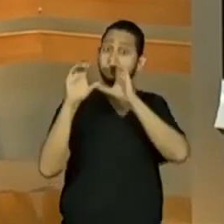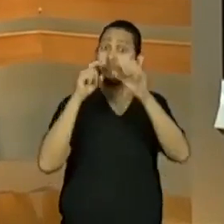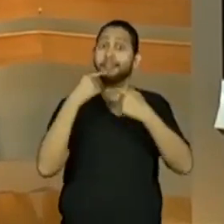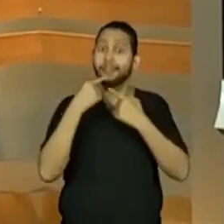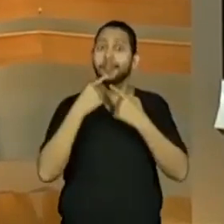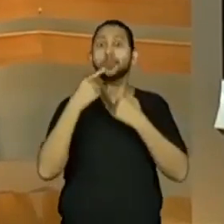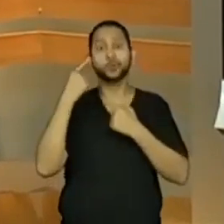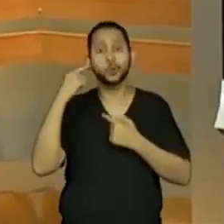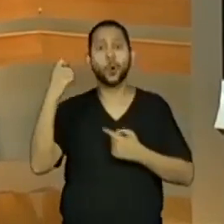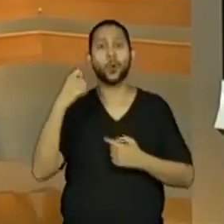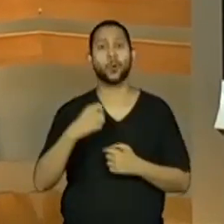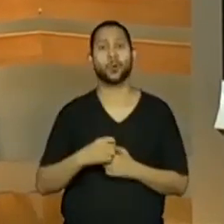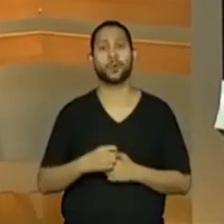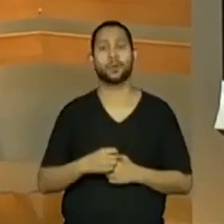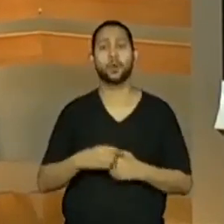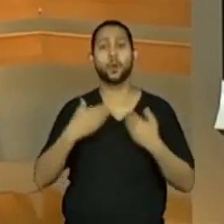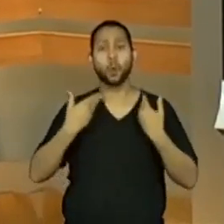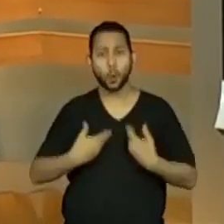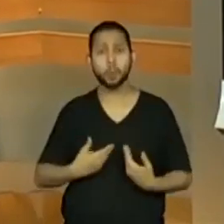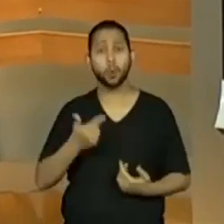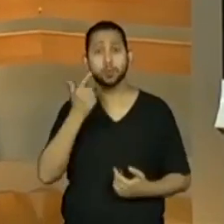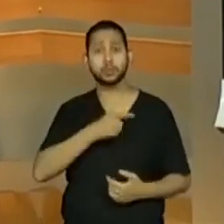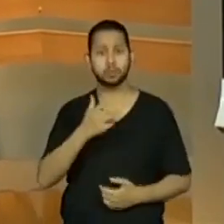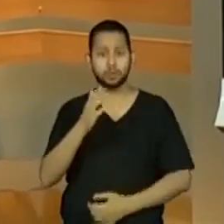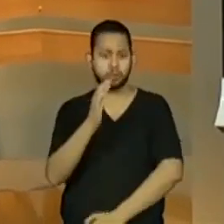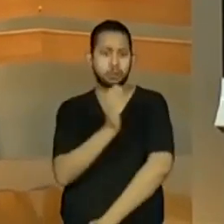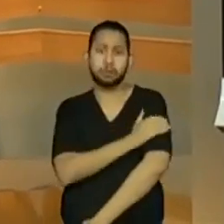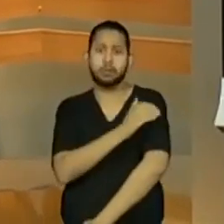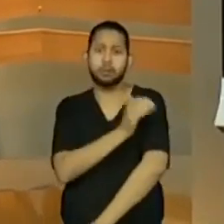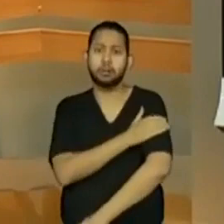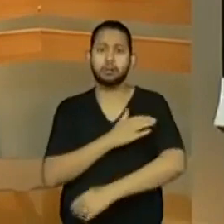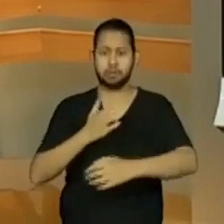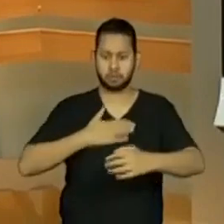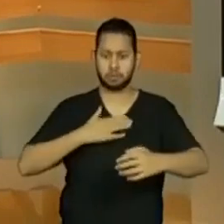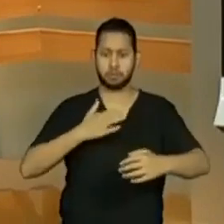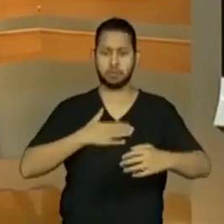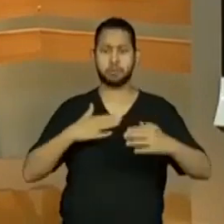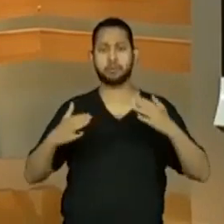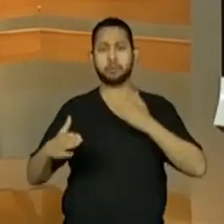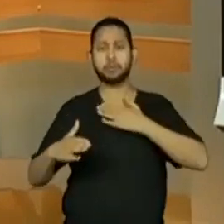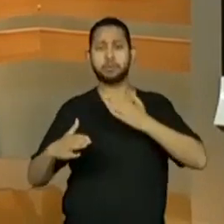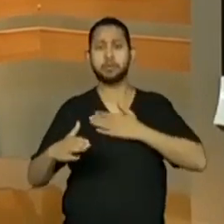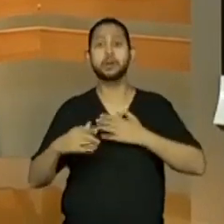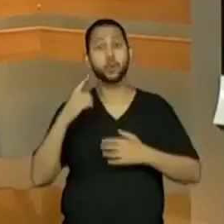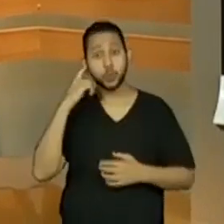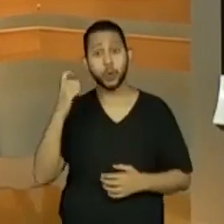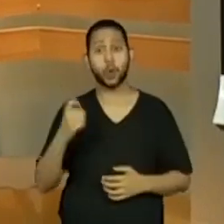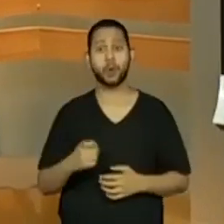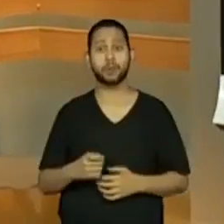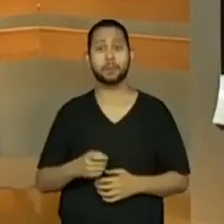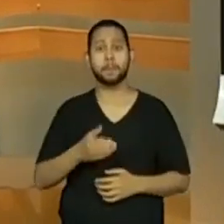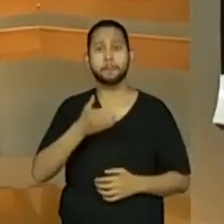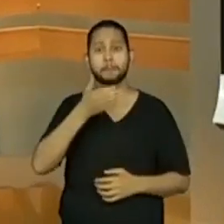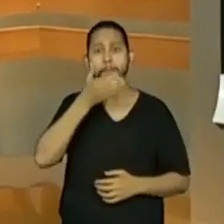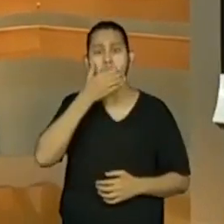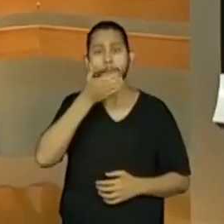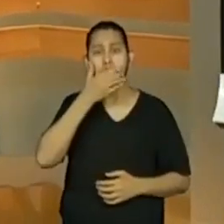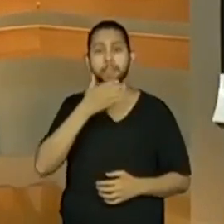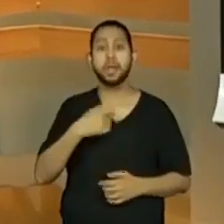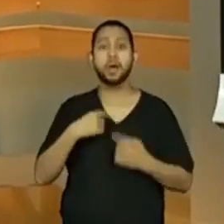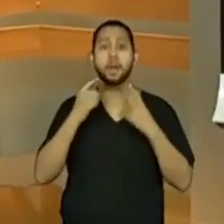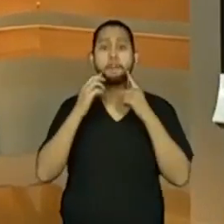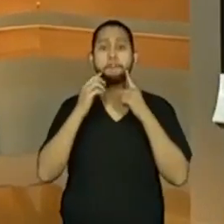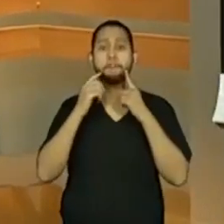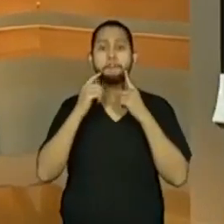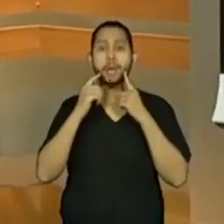podemos tirar sons do nosso corpo simplesmente batendo em partes do corpo ou fazendo sons